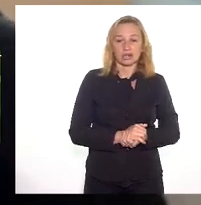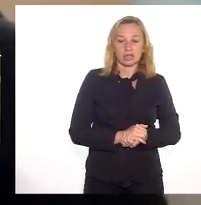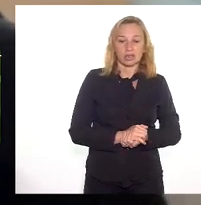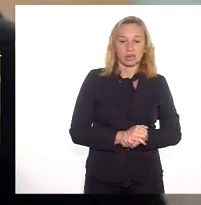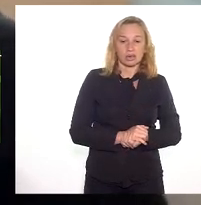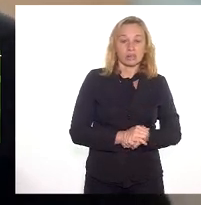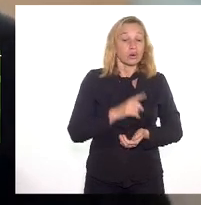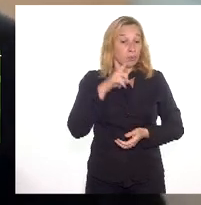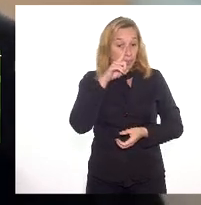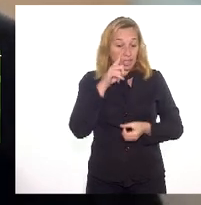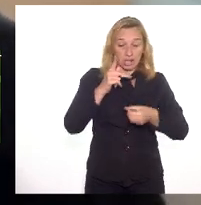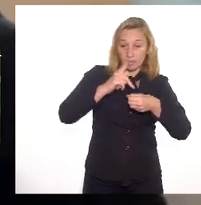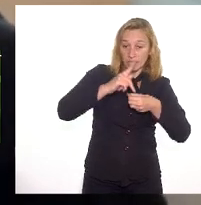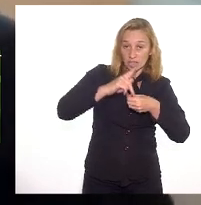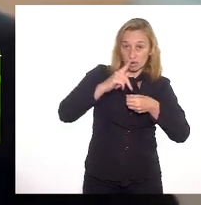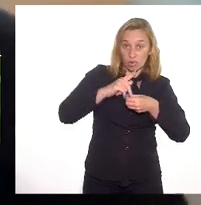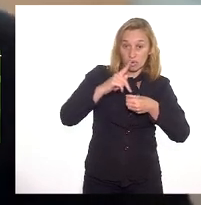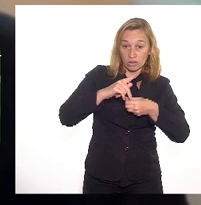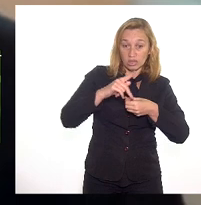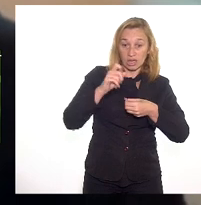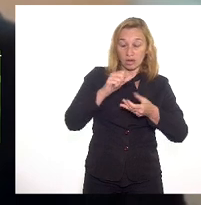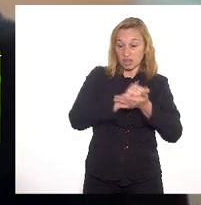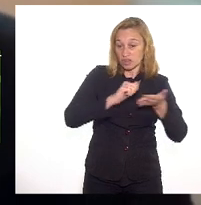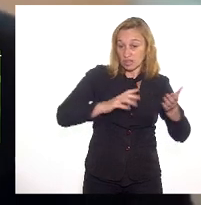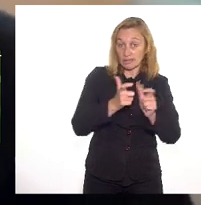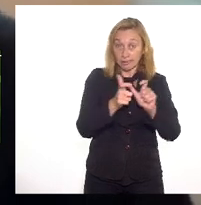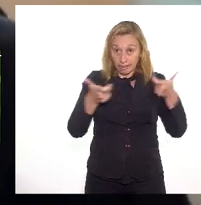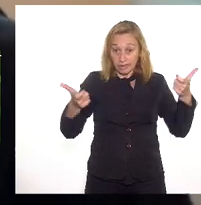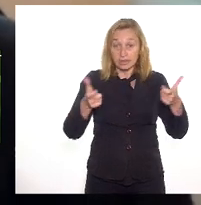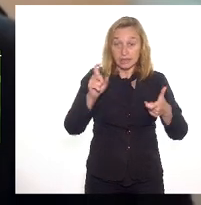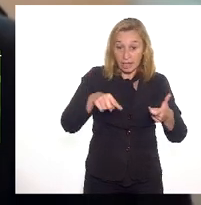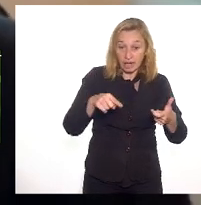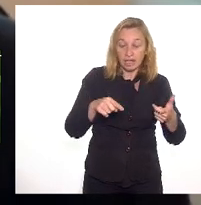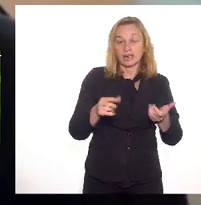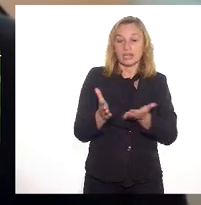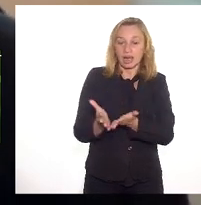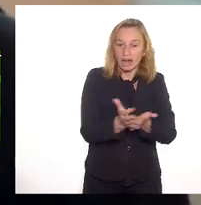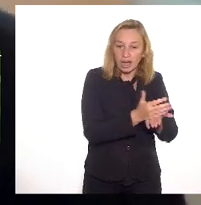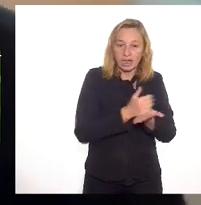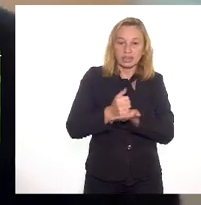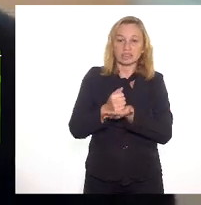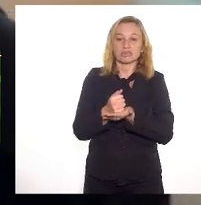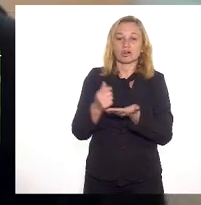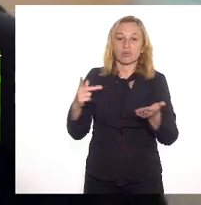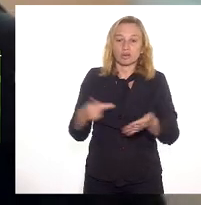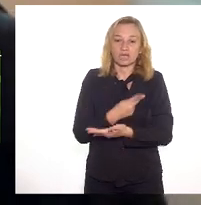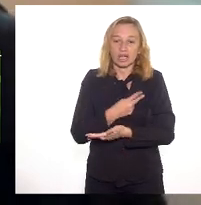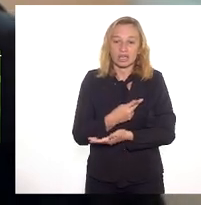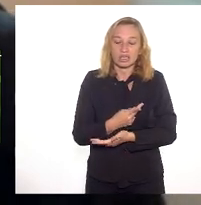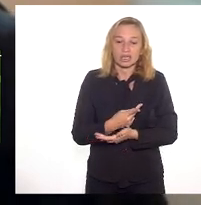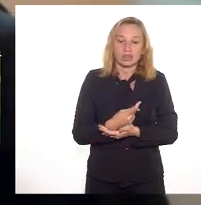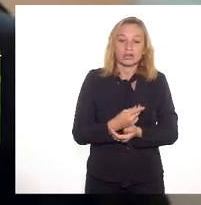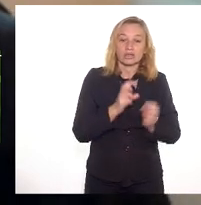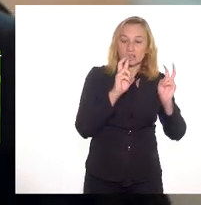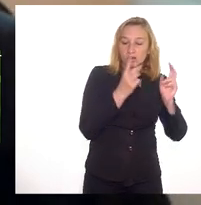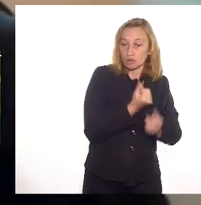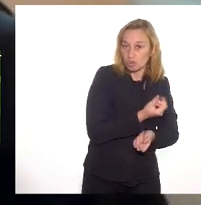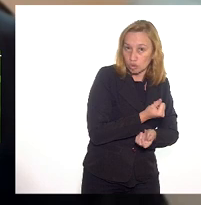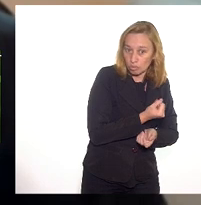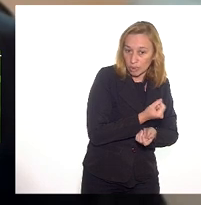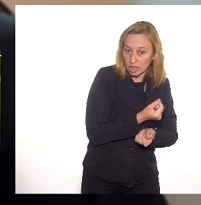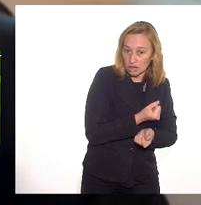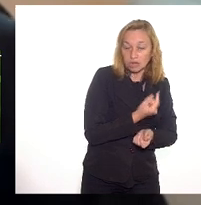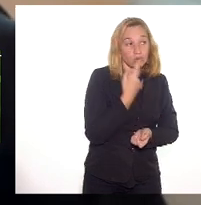na questão do petróleo, uma grande volatilidade, muitas vezes, na arrecadação, que decorre tanto da questão do preço, que, como